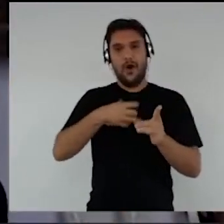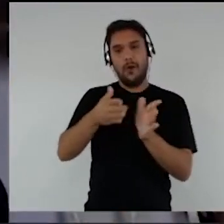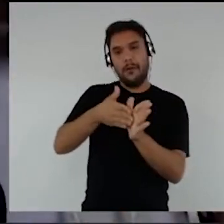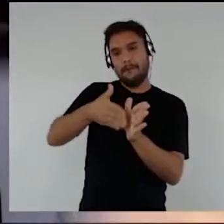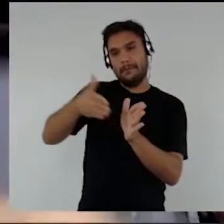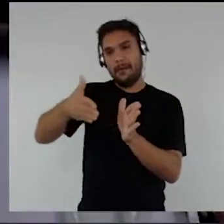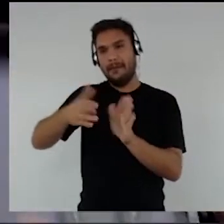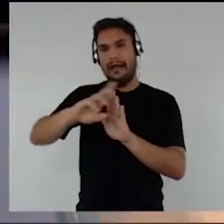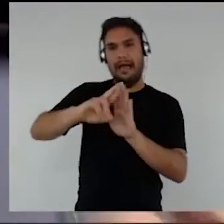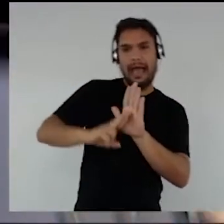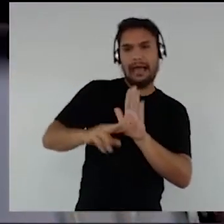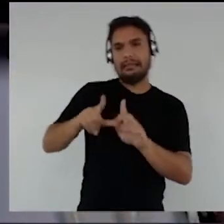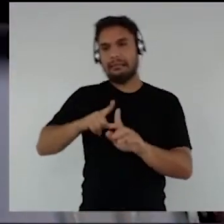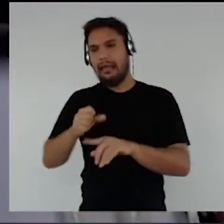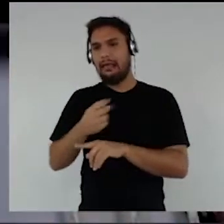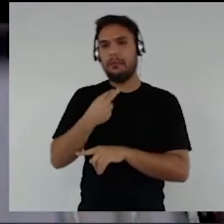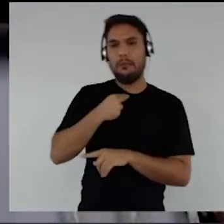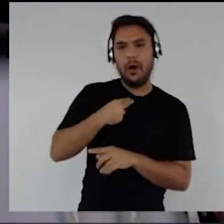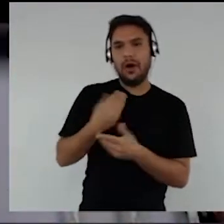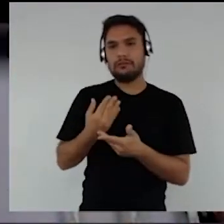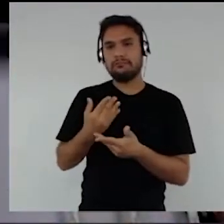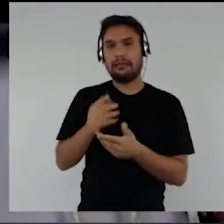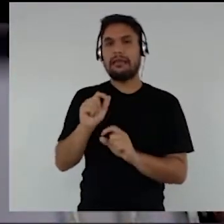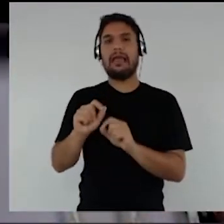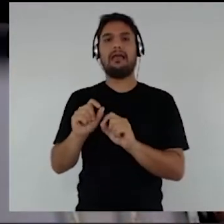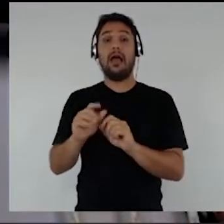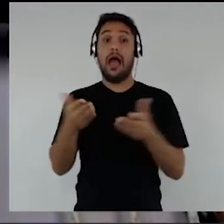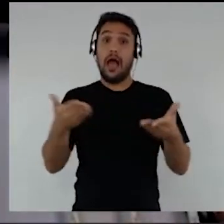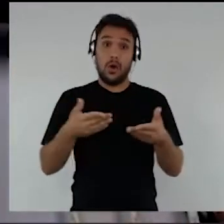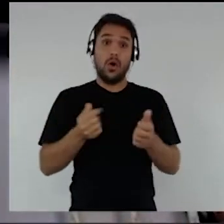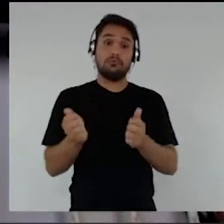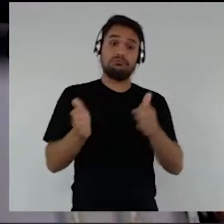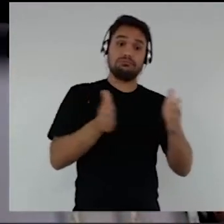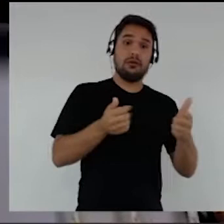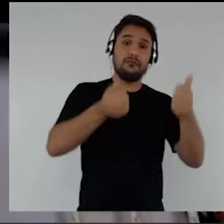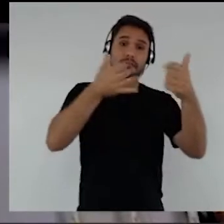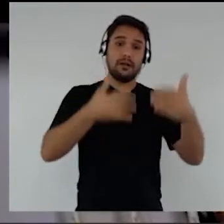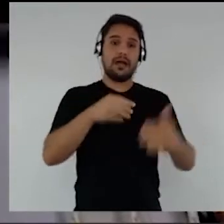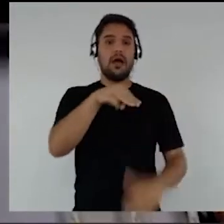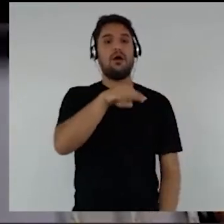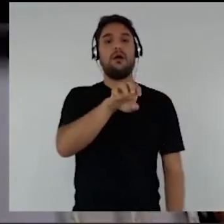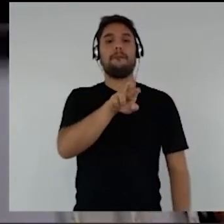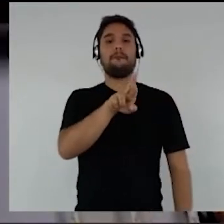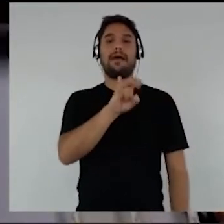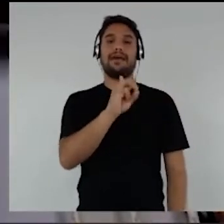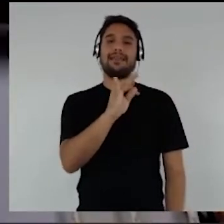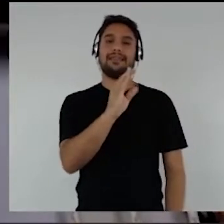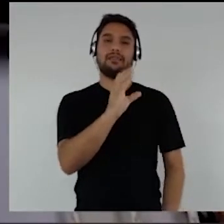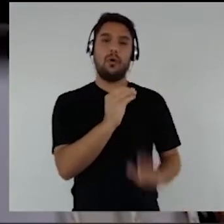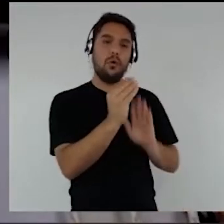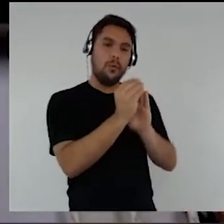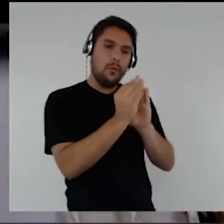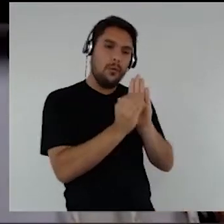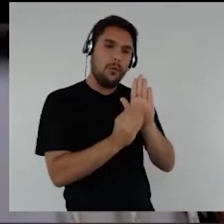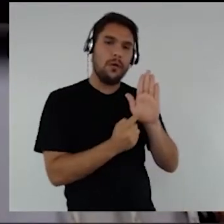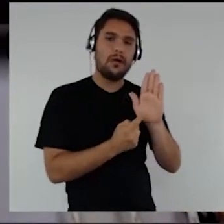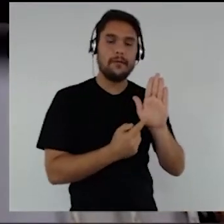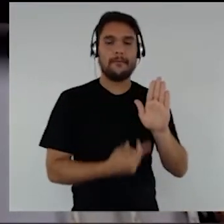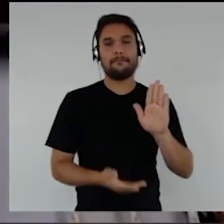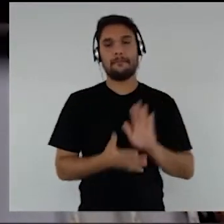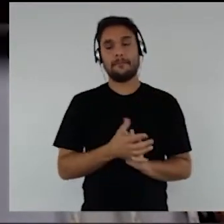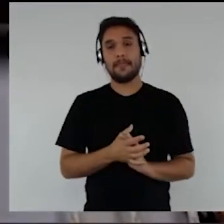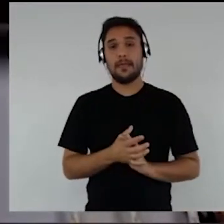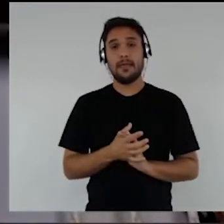Regulamenta, não regulamenta, quem pode regulamentar? Entrando numa questão aqui de mérito, né? Entrando no fundo da questão.